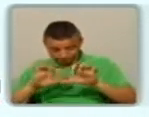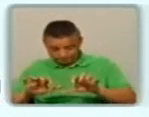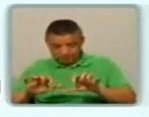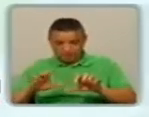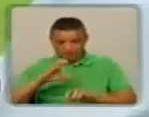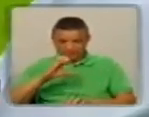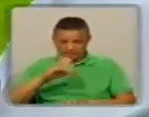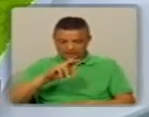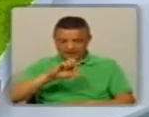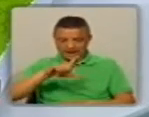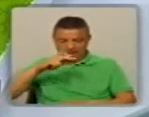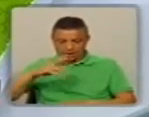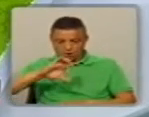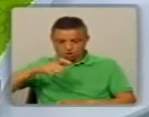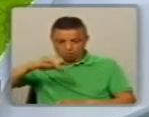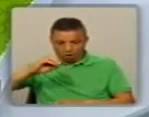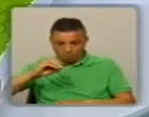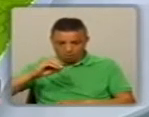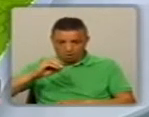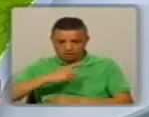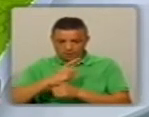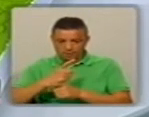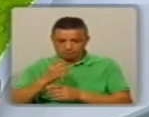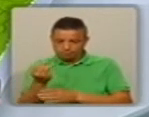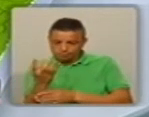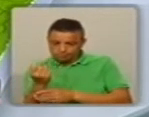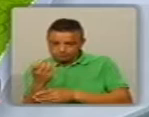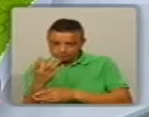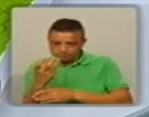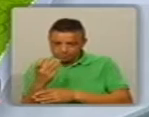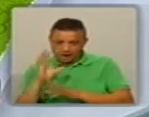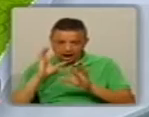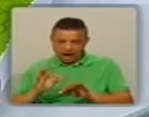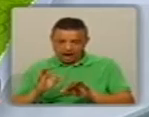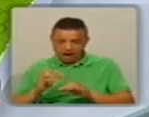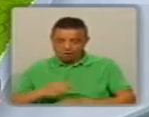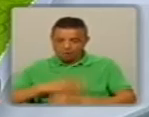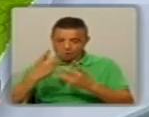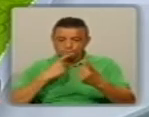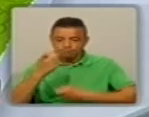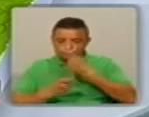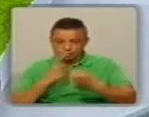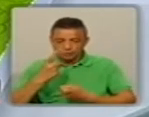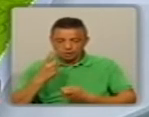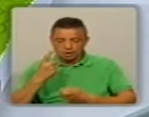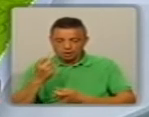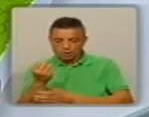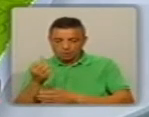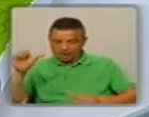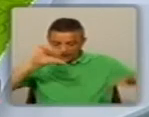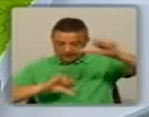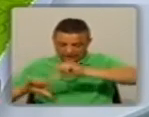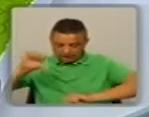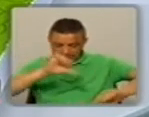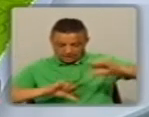Carla Moraes e João Paiva, porque pirilampiscam os pirilampos, e muitas outras perguntas luminosas sobre química. É um livro